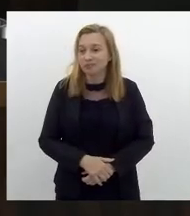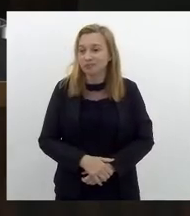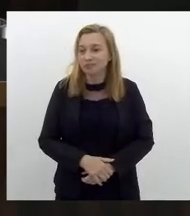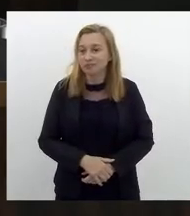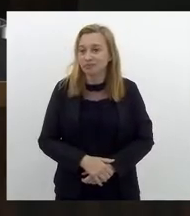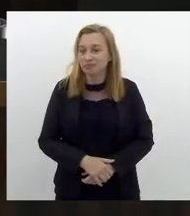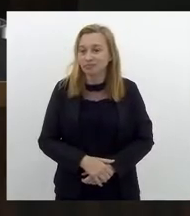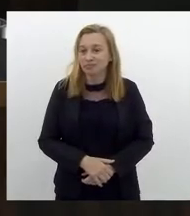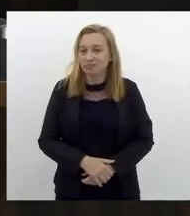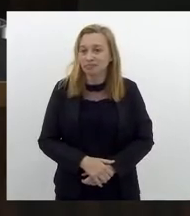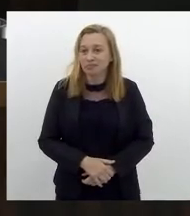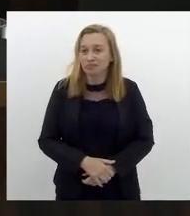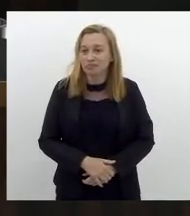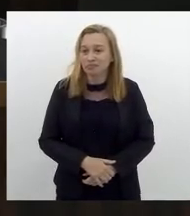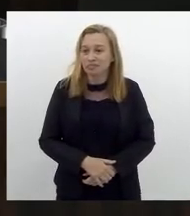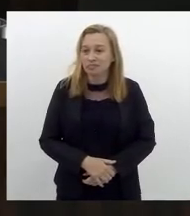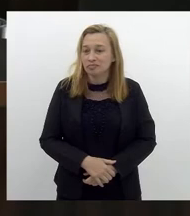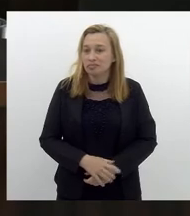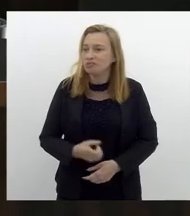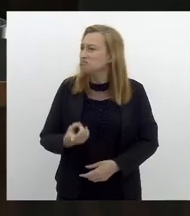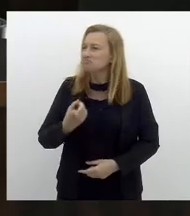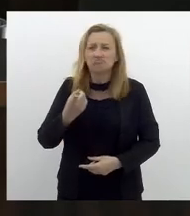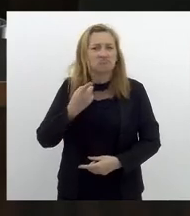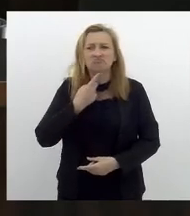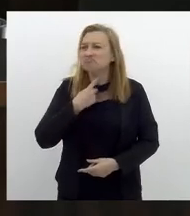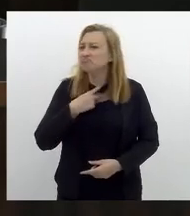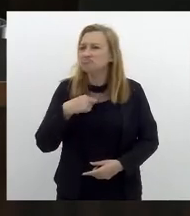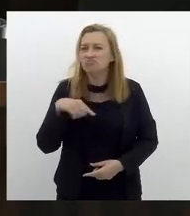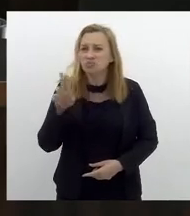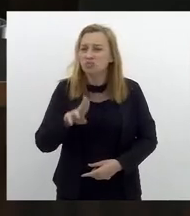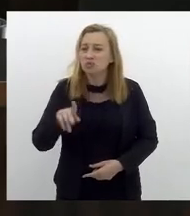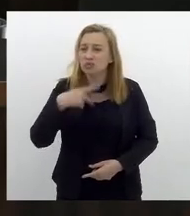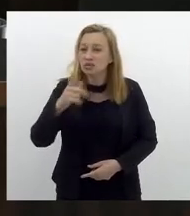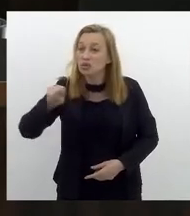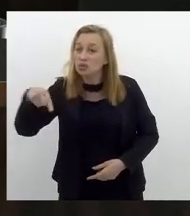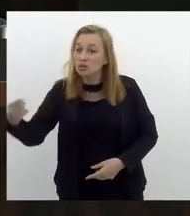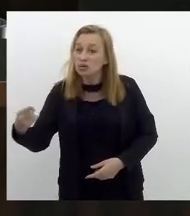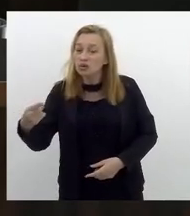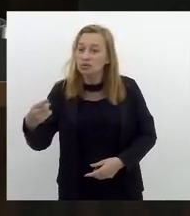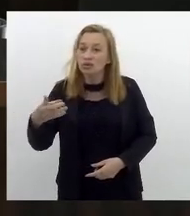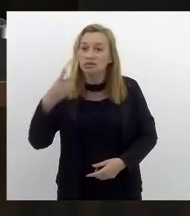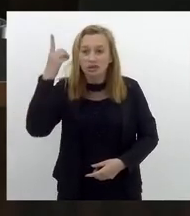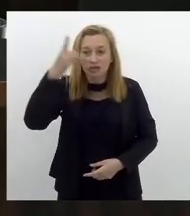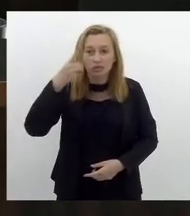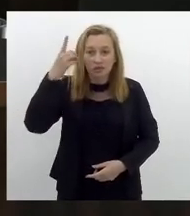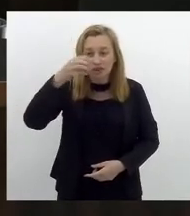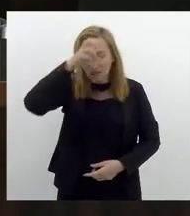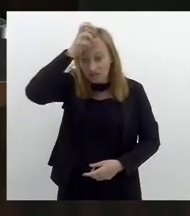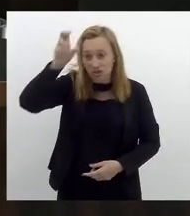Deputado Eliomar Coelho não deseja fazer uso da palavra. Próximo orador inscrito, deputada Tiaju.